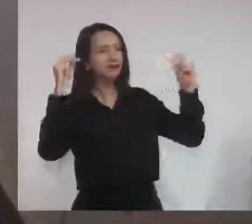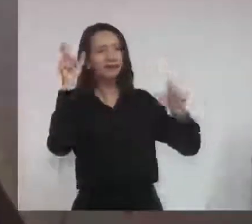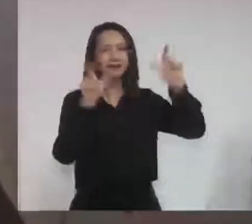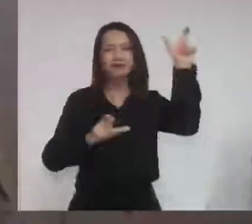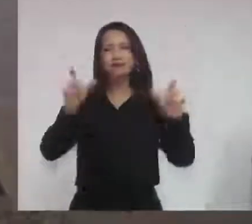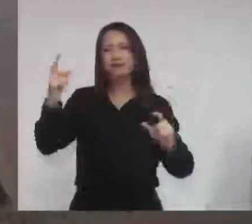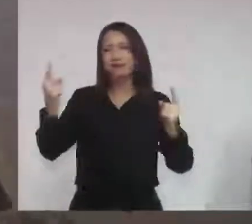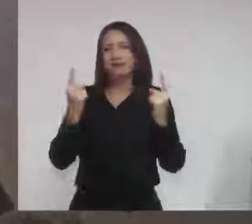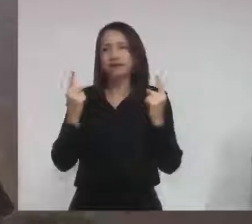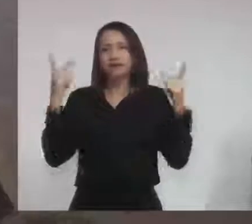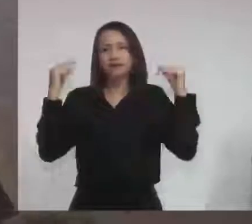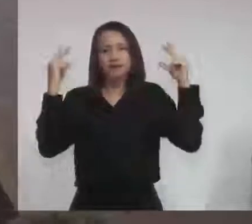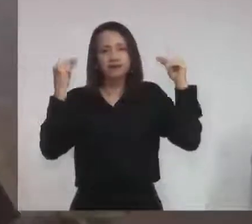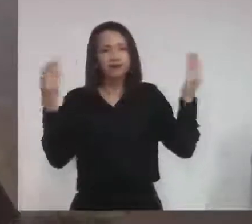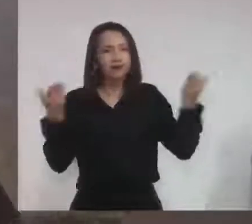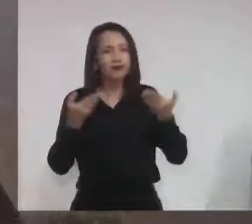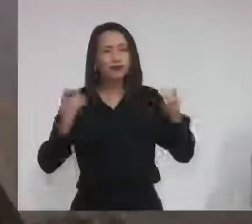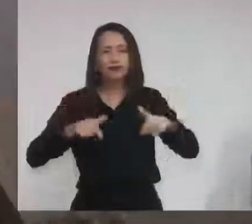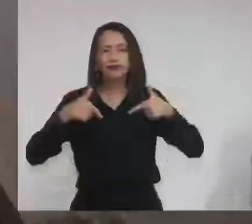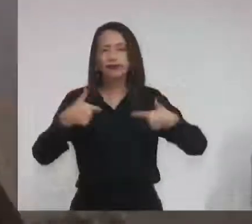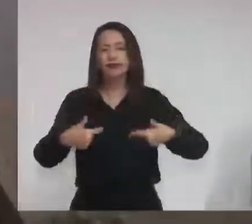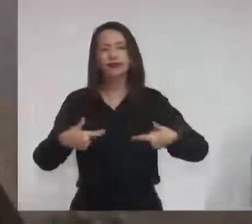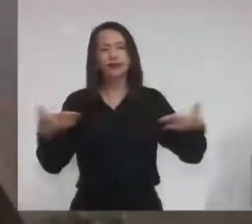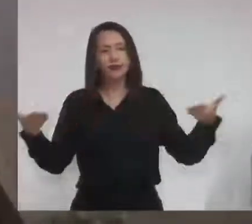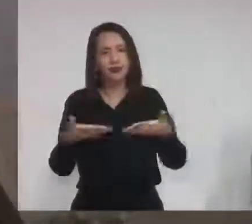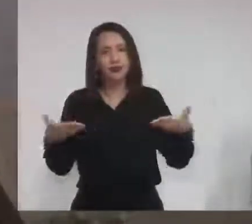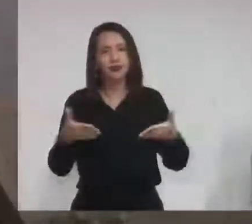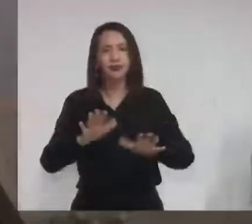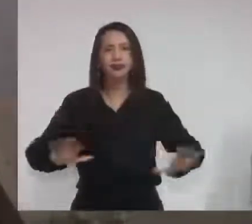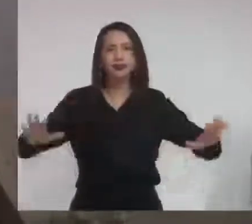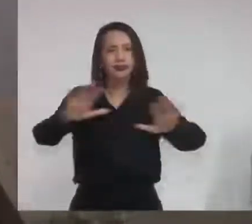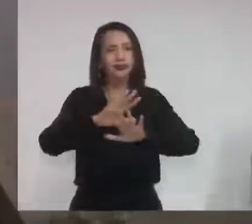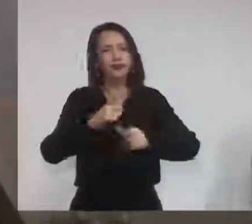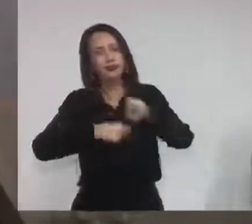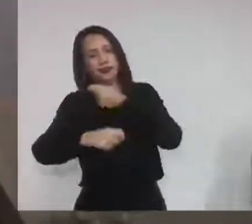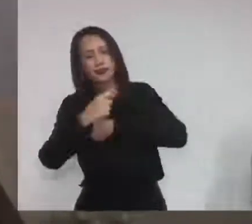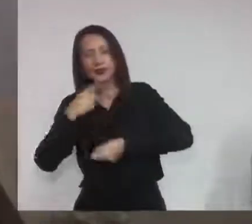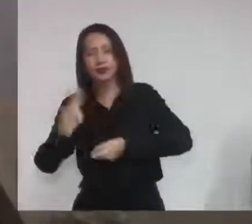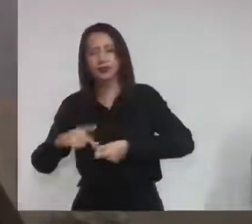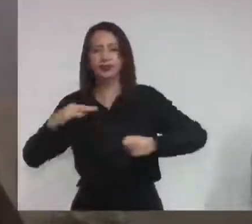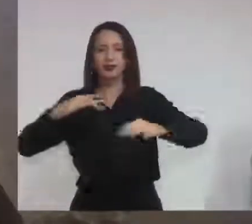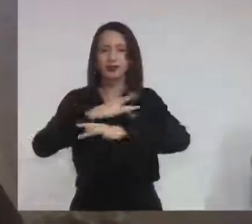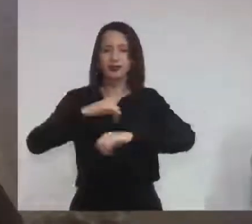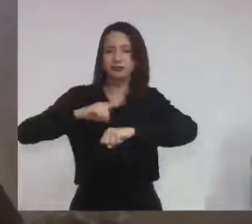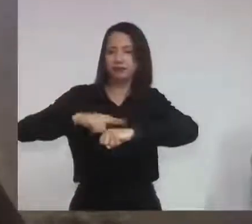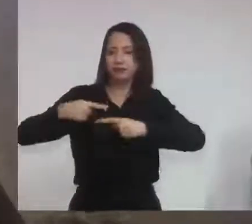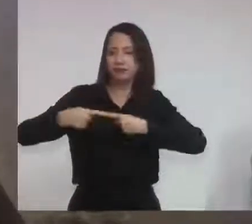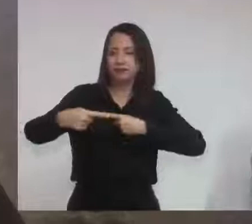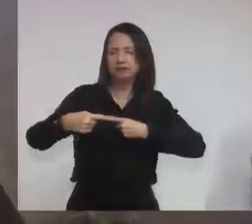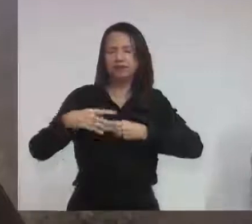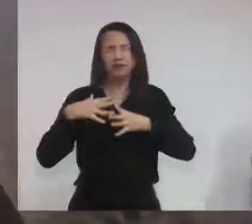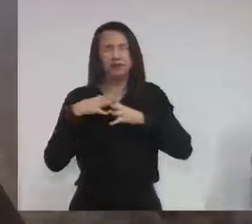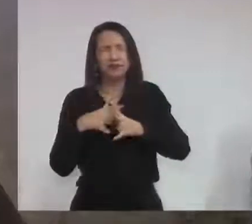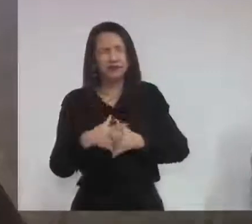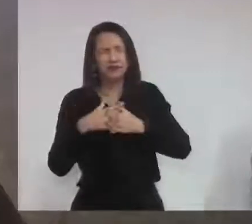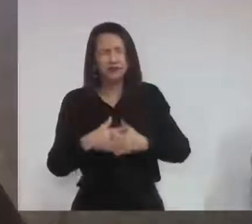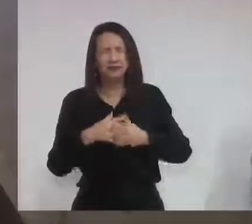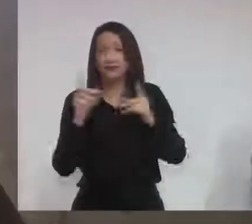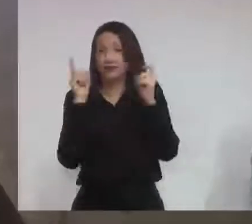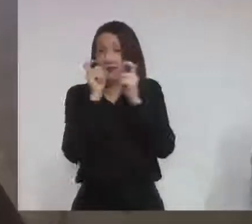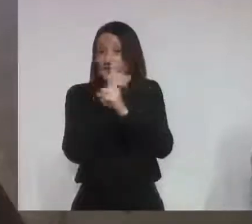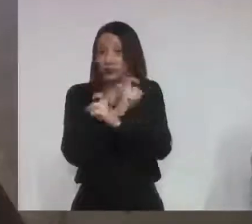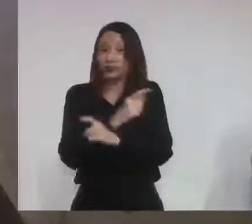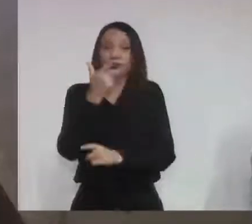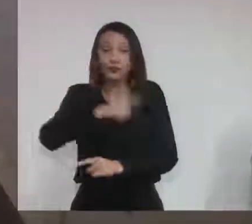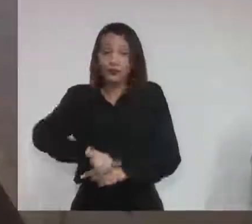sendo feito hoje na cidade, né? A gente vive um momento muito complicado, politicamente muito difícil, volto a